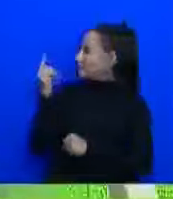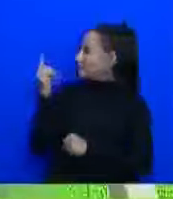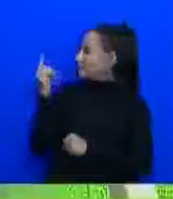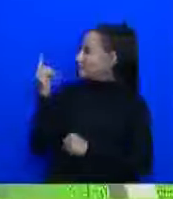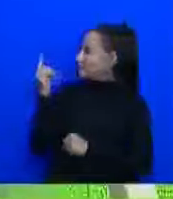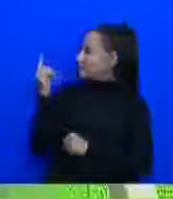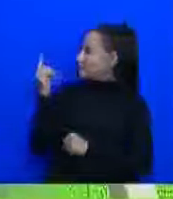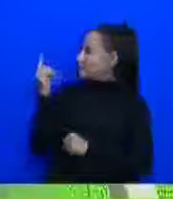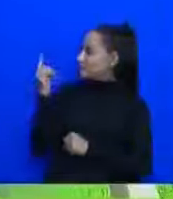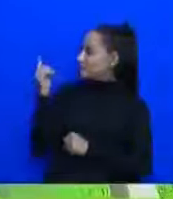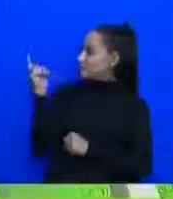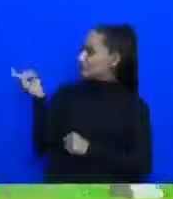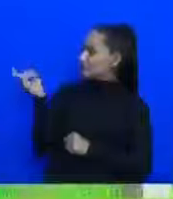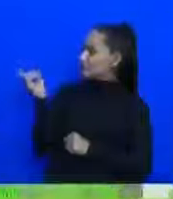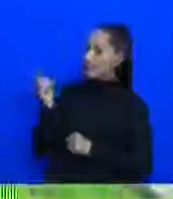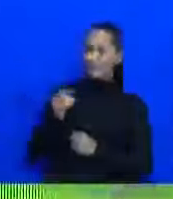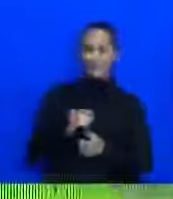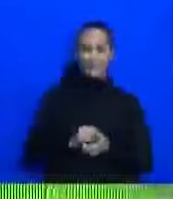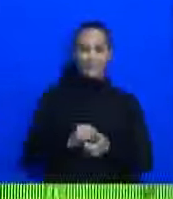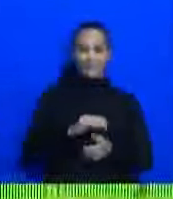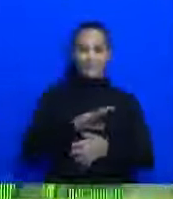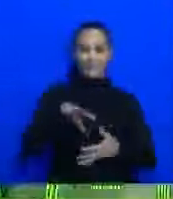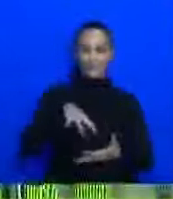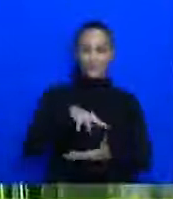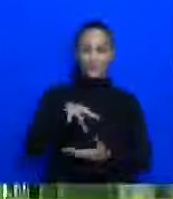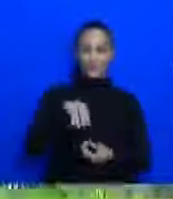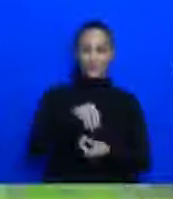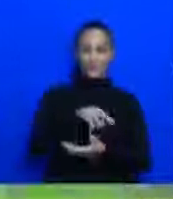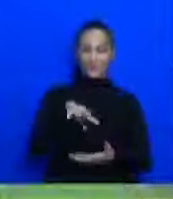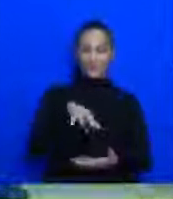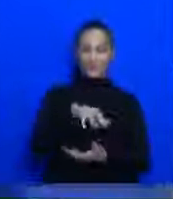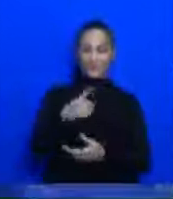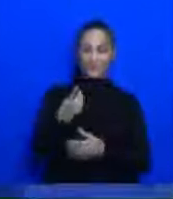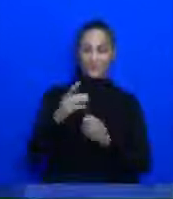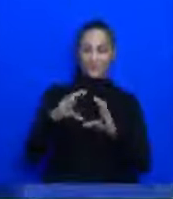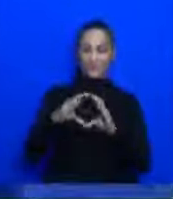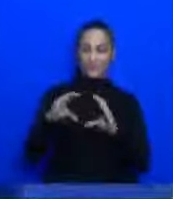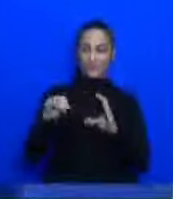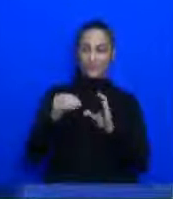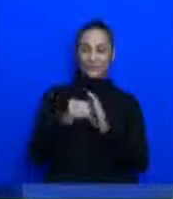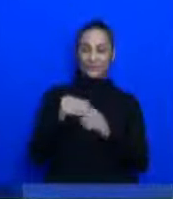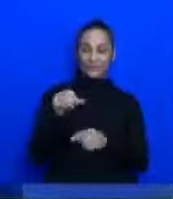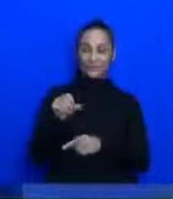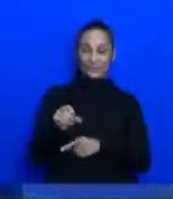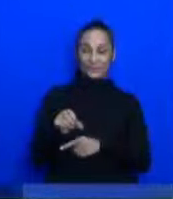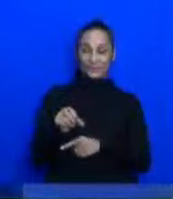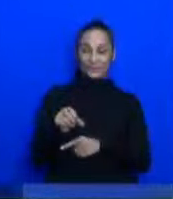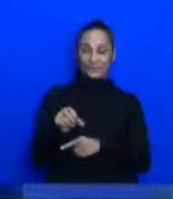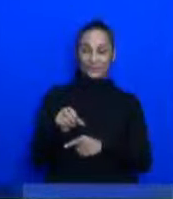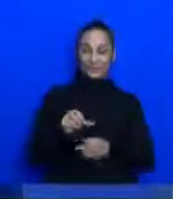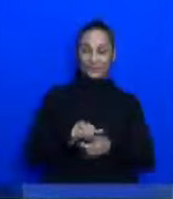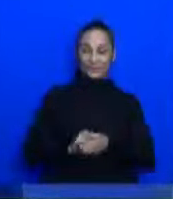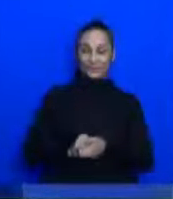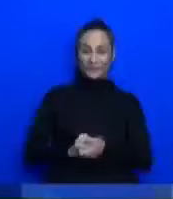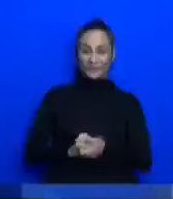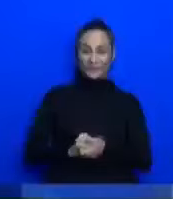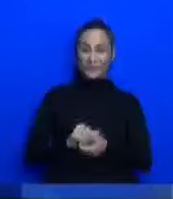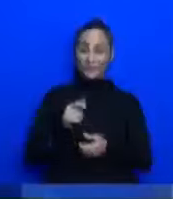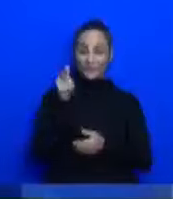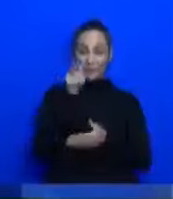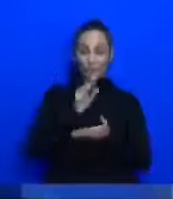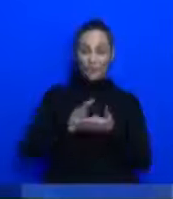posicionada, valendo. Globo recarregado, embaralhando, 10 bolas numeradas de 0 a 9.